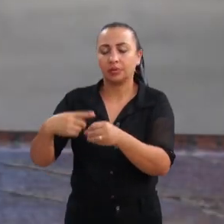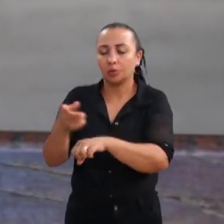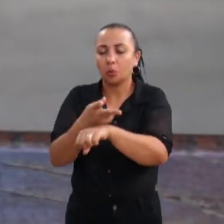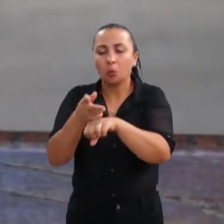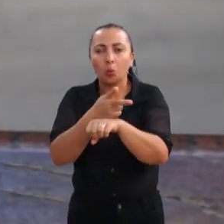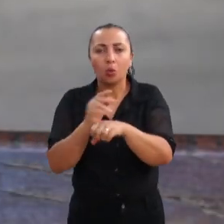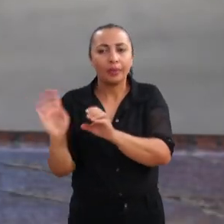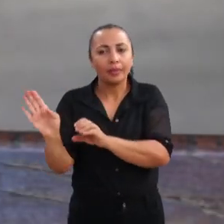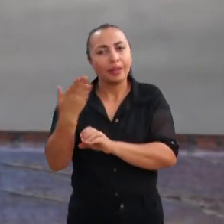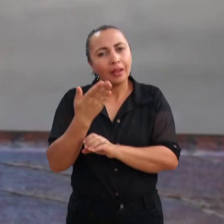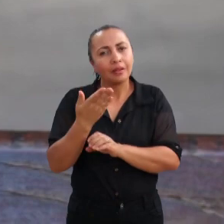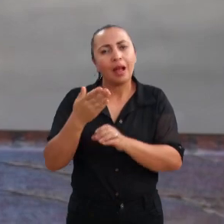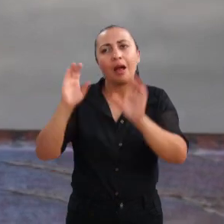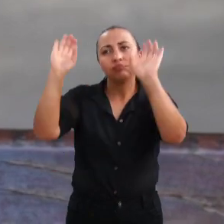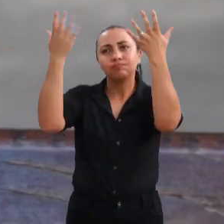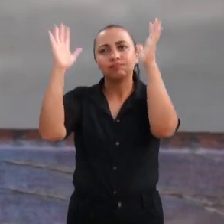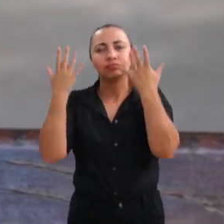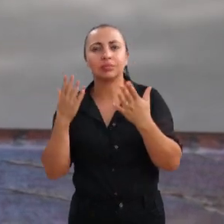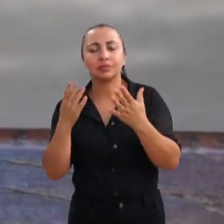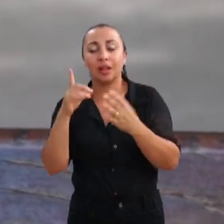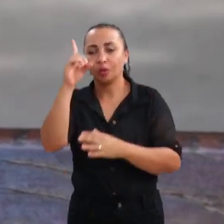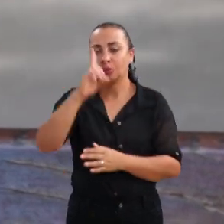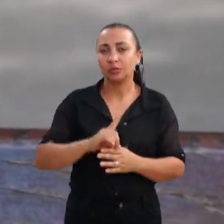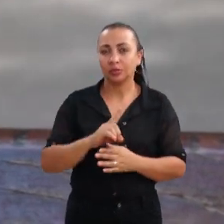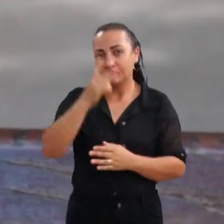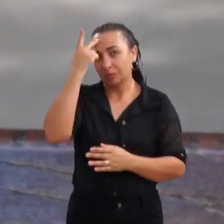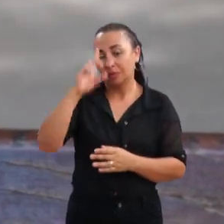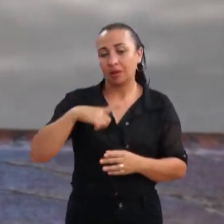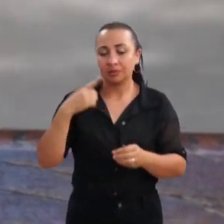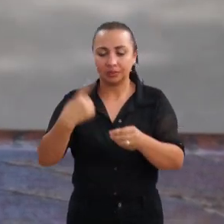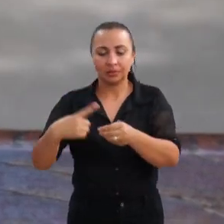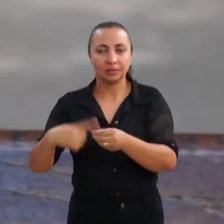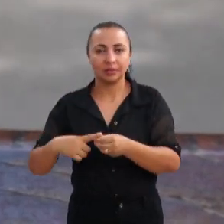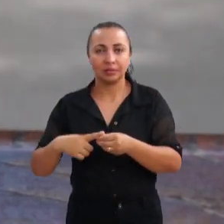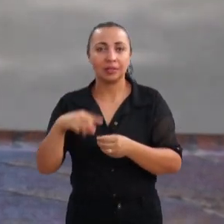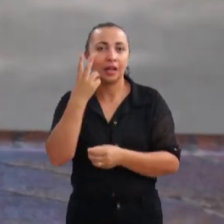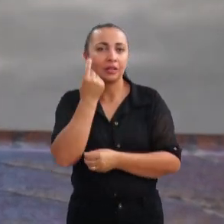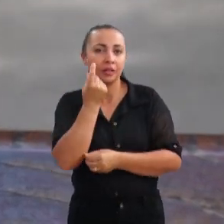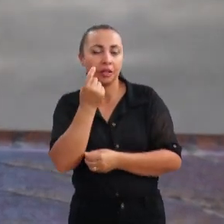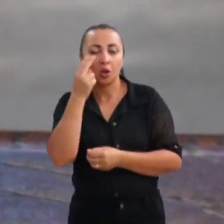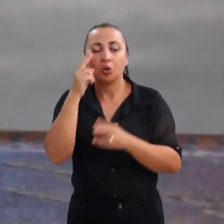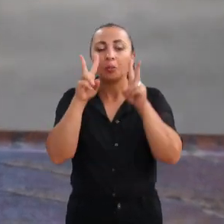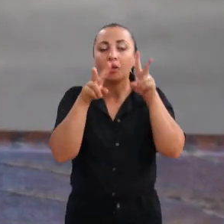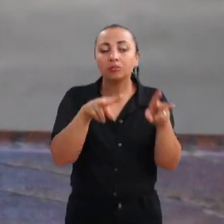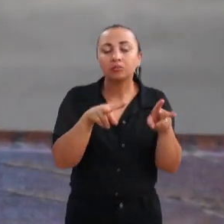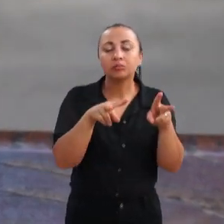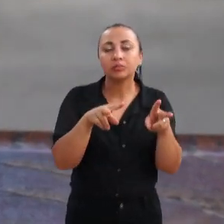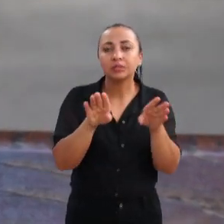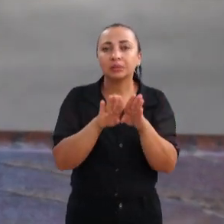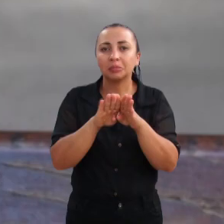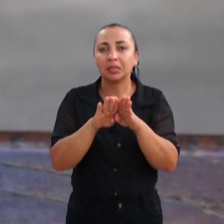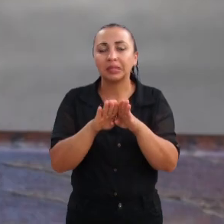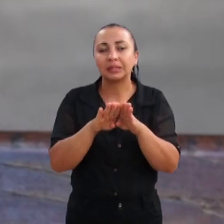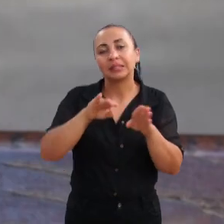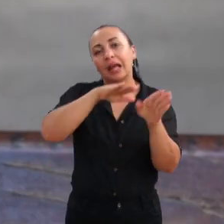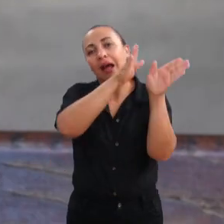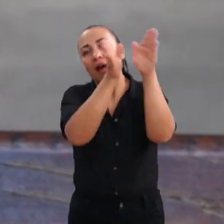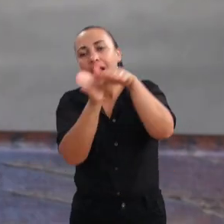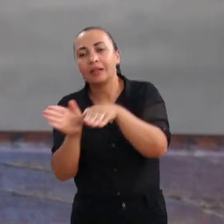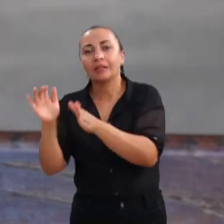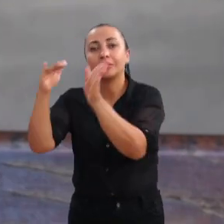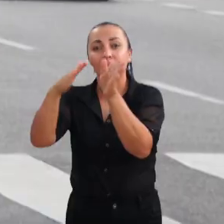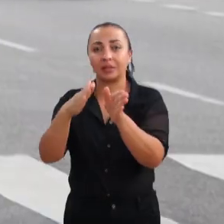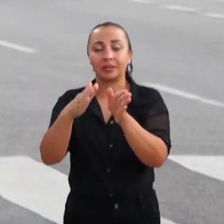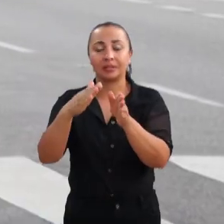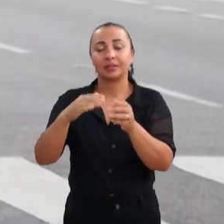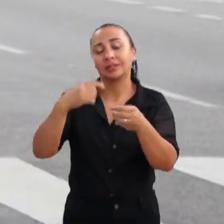tentou trazer uma análise da efetividade do direito à cidade em Fortaleza sobre a ótica das assimetrias na